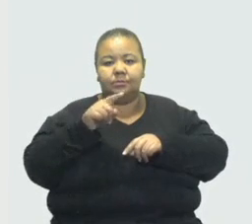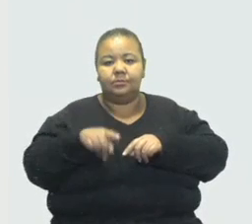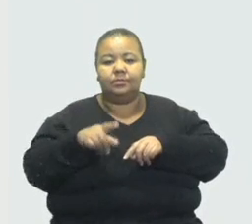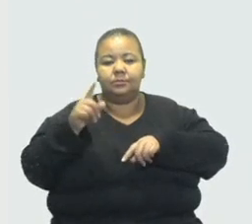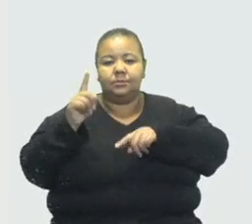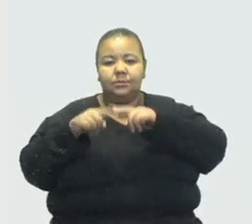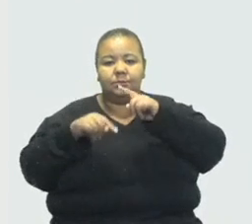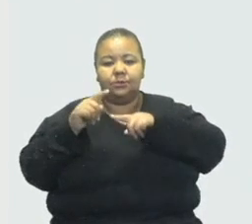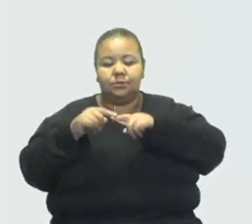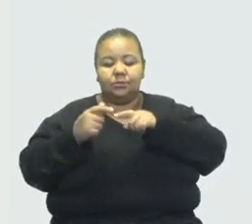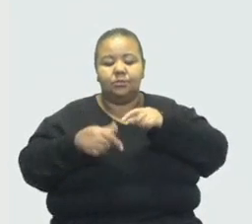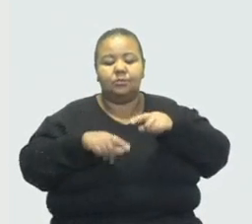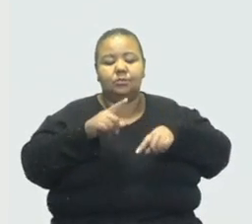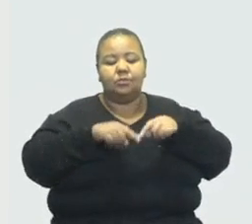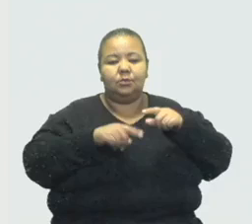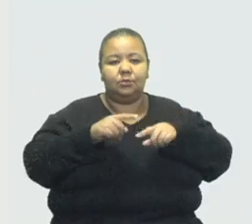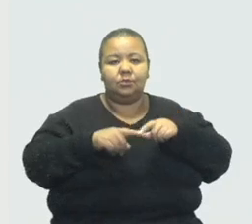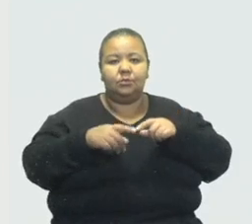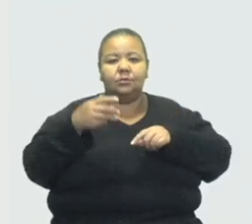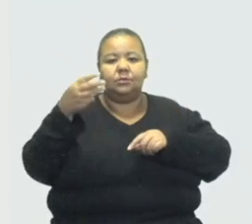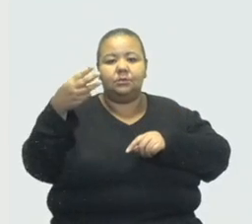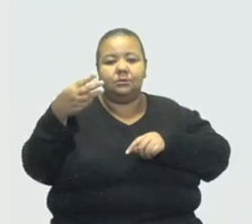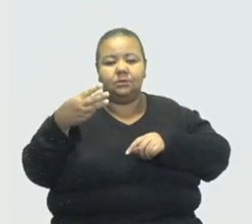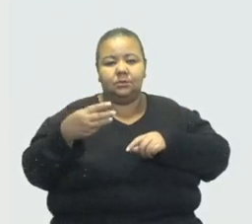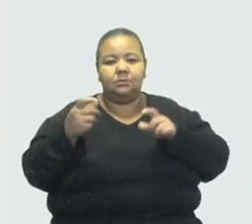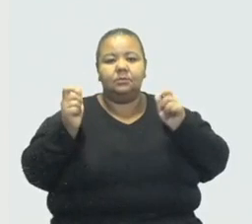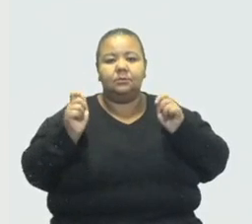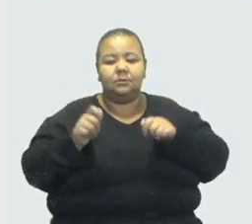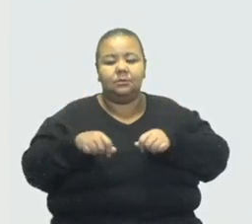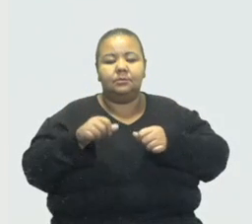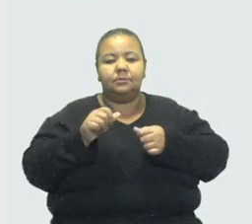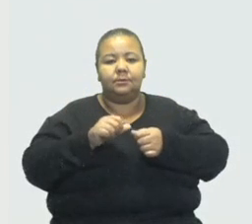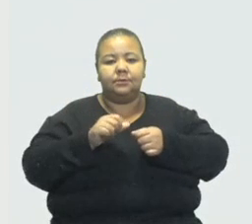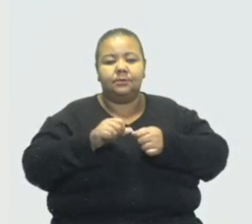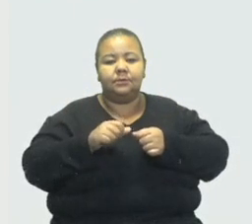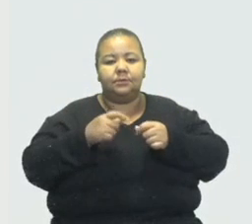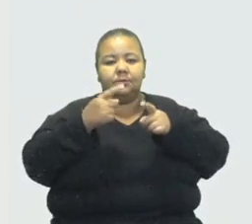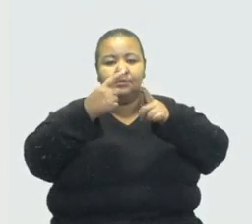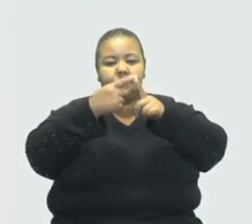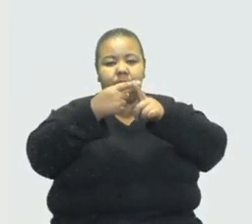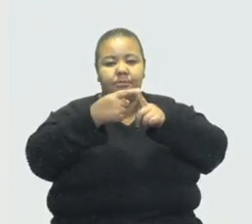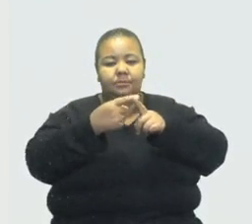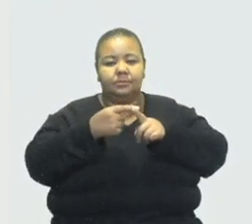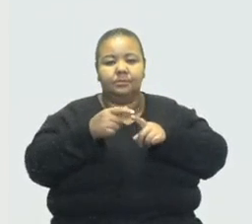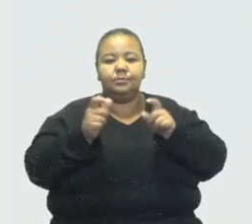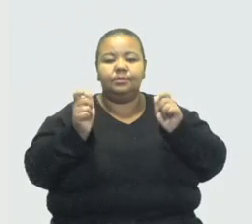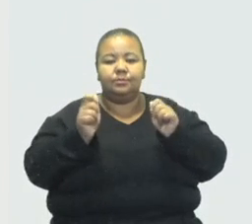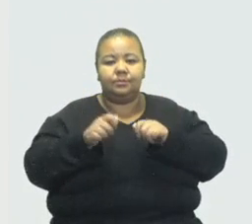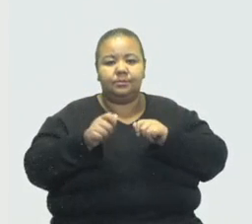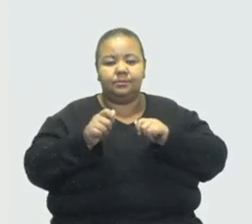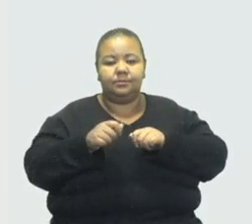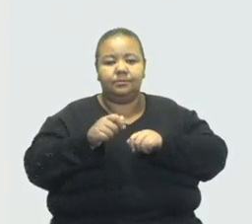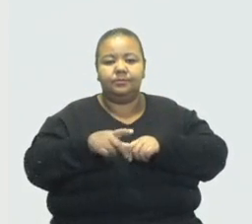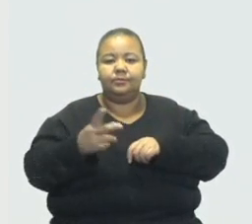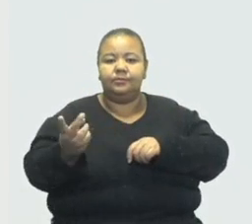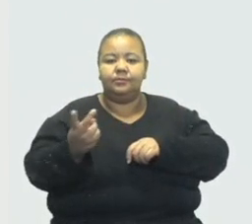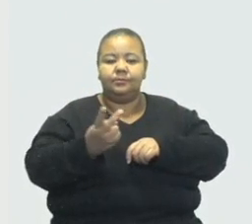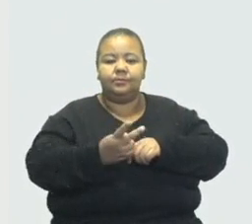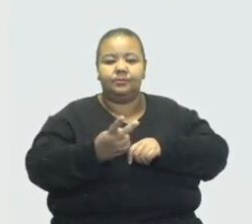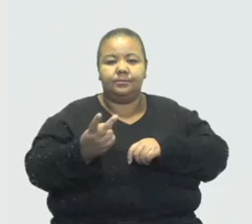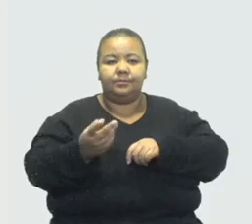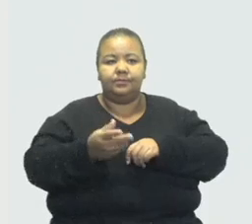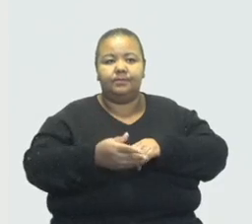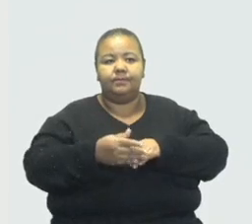produto, 3, 3. Então, é possível efetuar a relação, né, a multiplicação entre essas duas